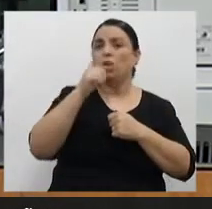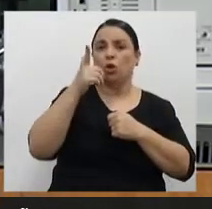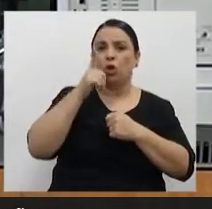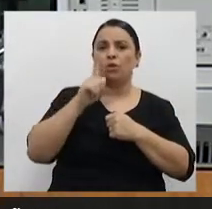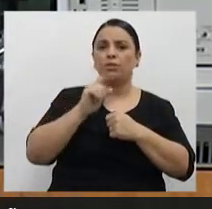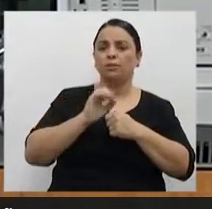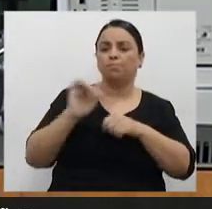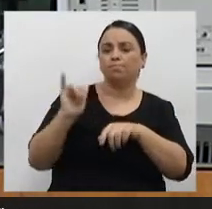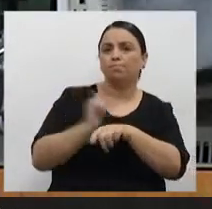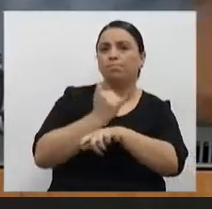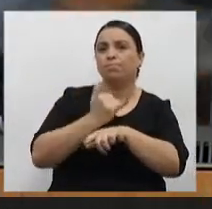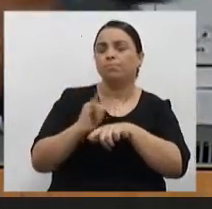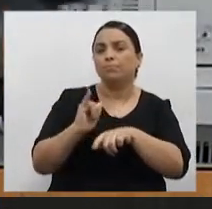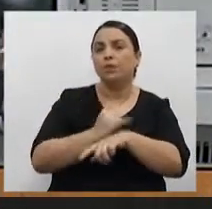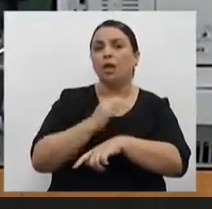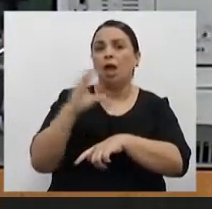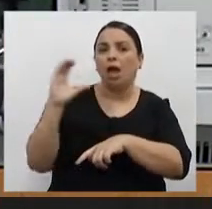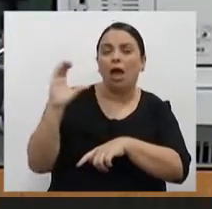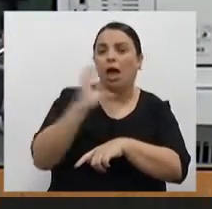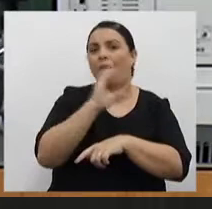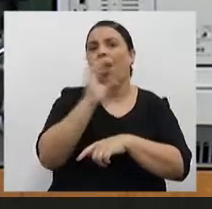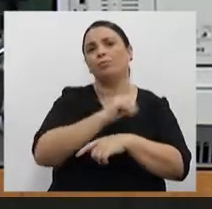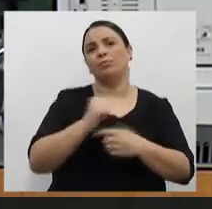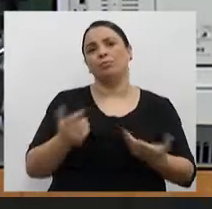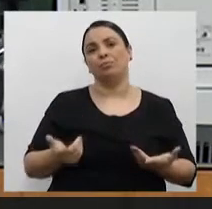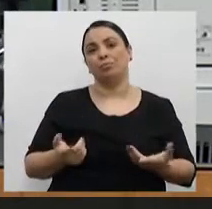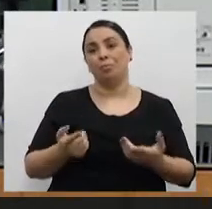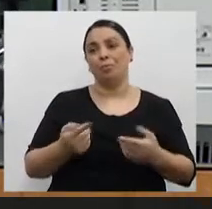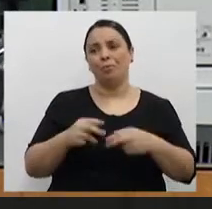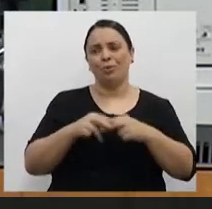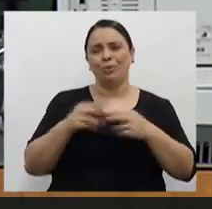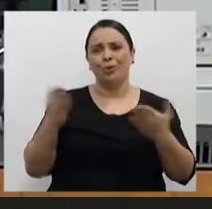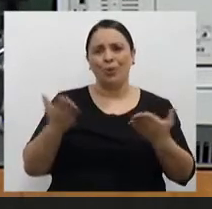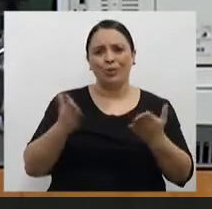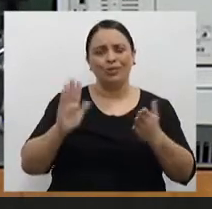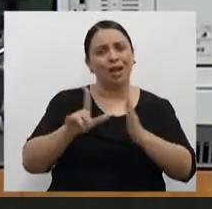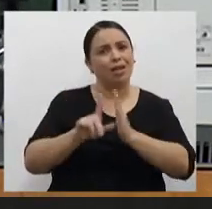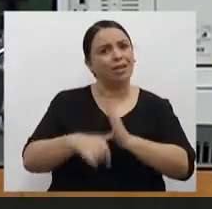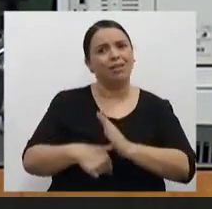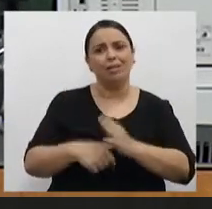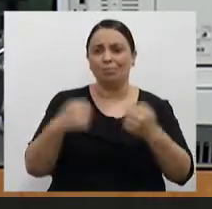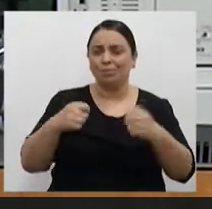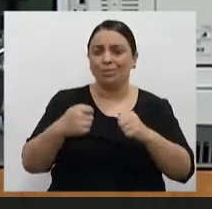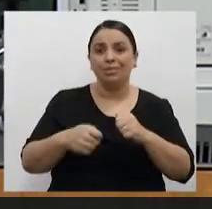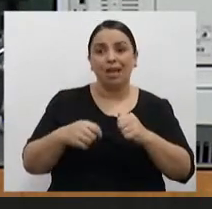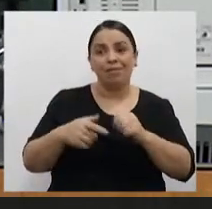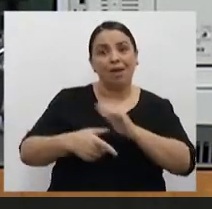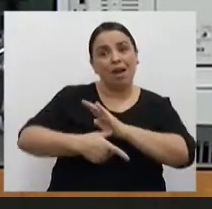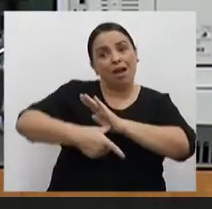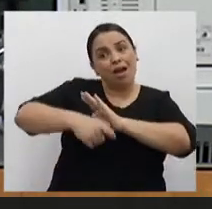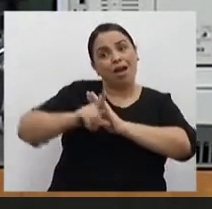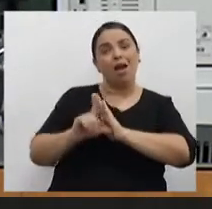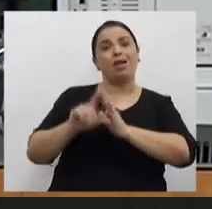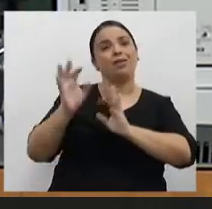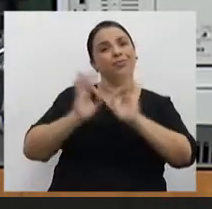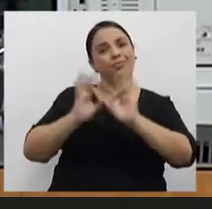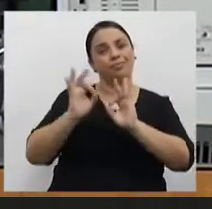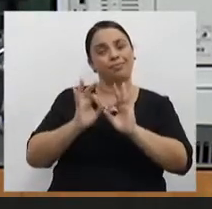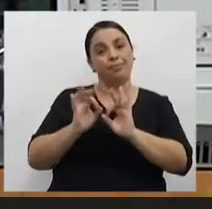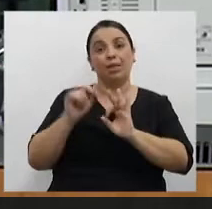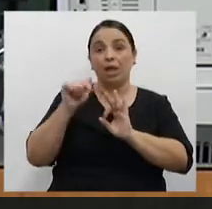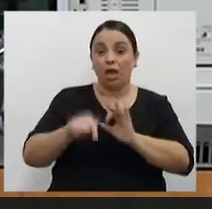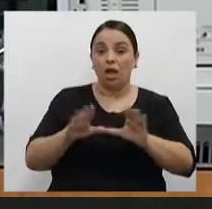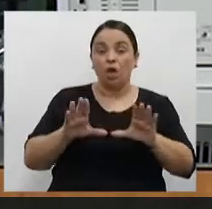bem disse Vossa Excelência, já passou do tempo, demorou demais. Então, mais uma vez, essa comissão muito atuante,